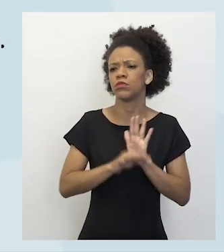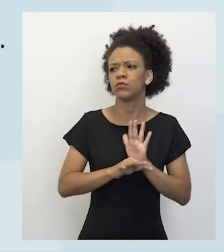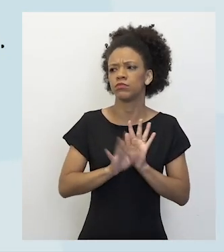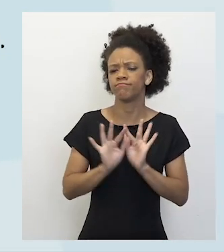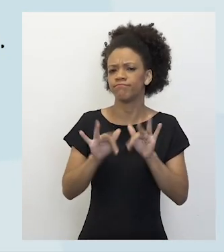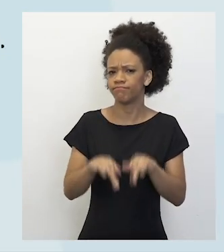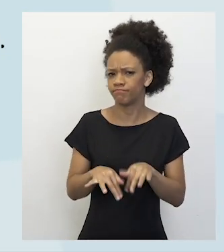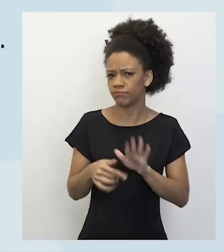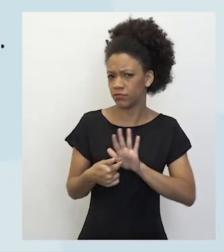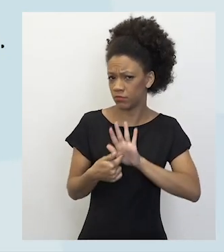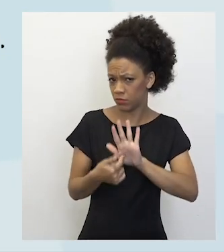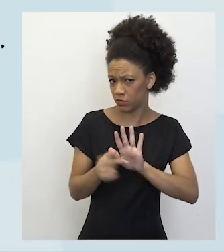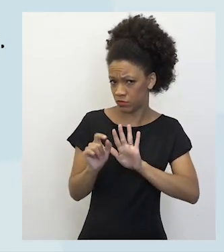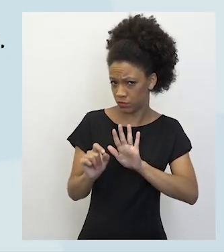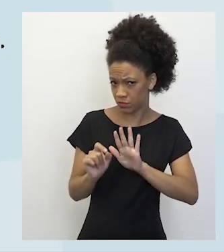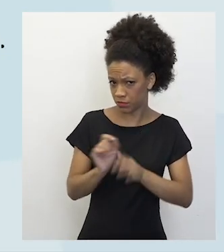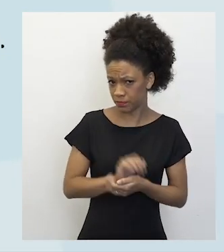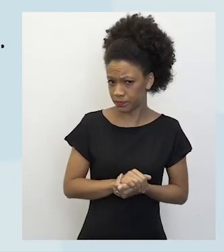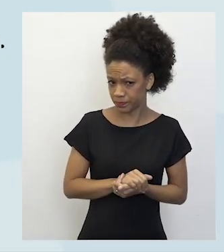é denominado...